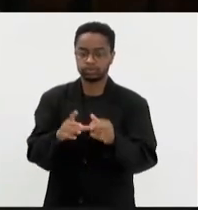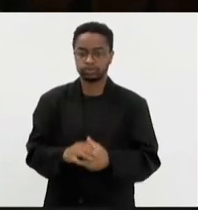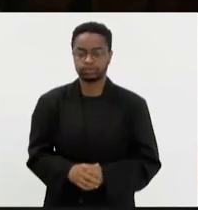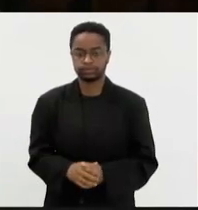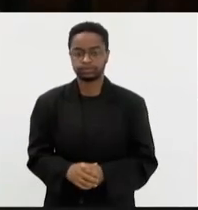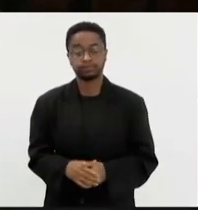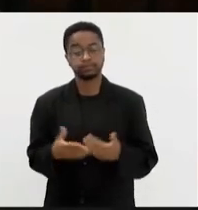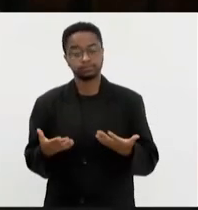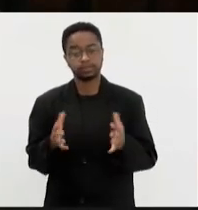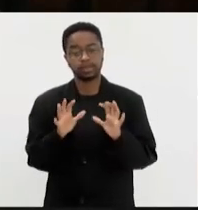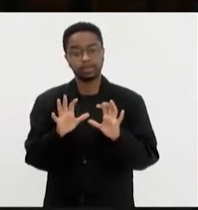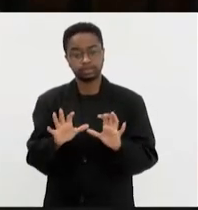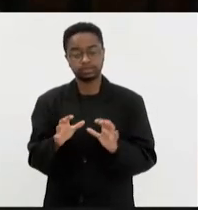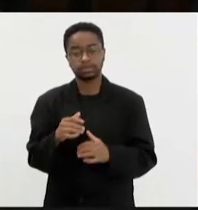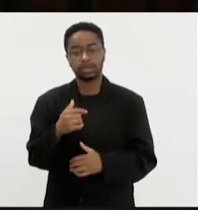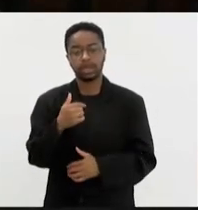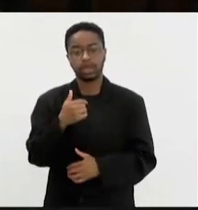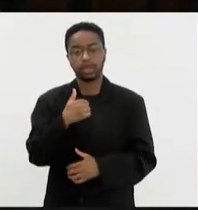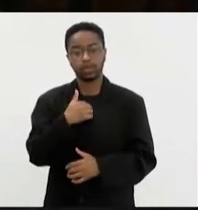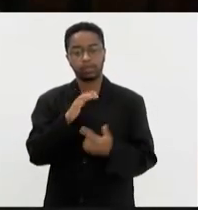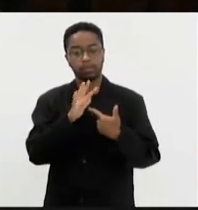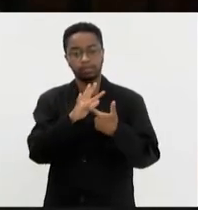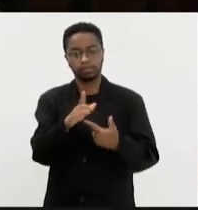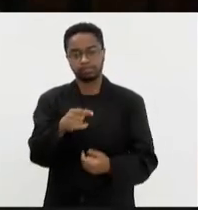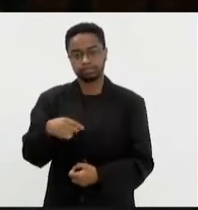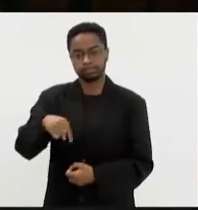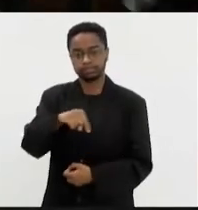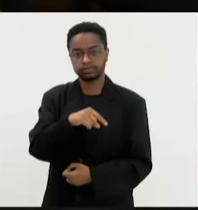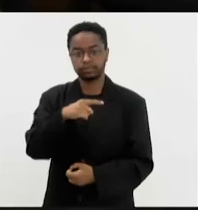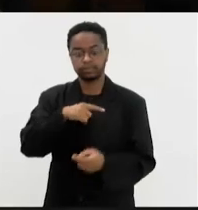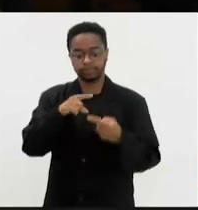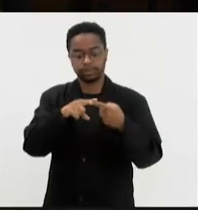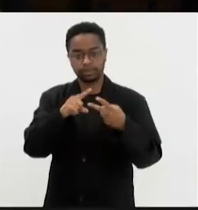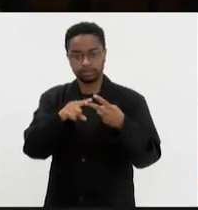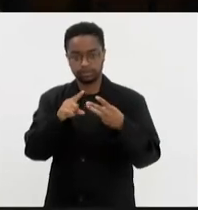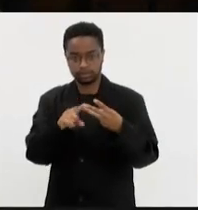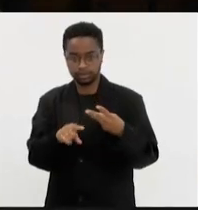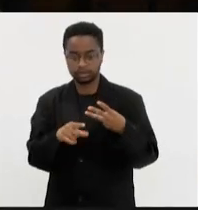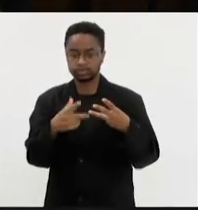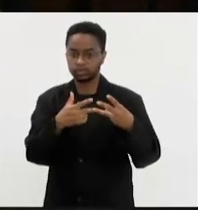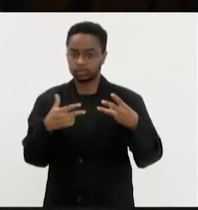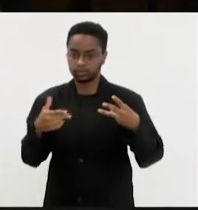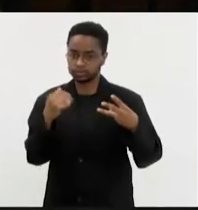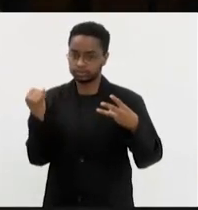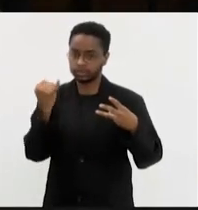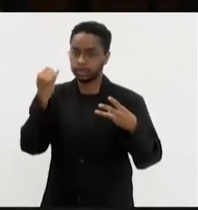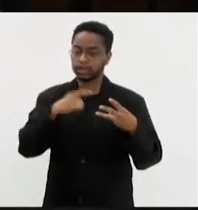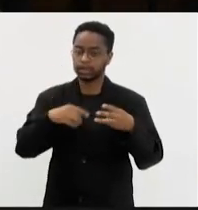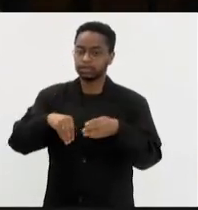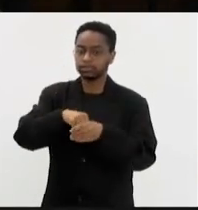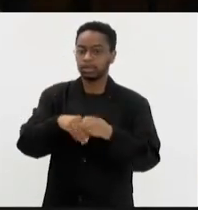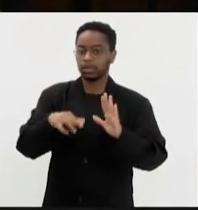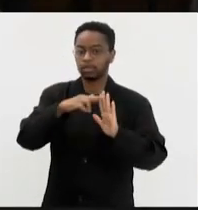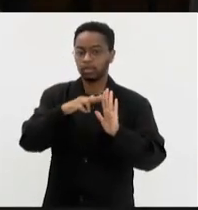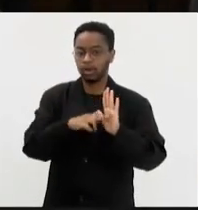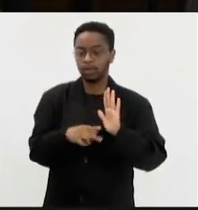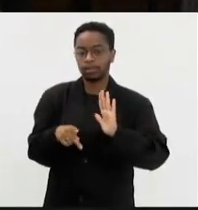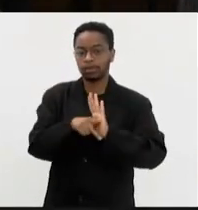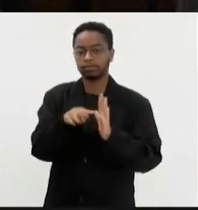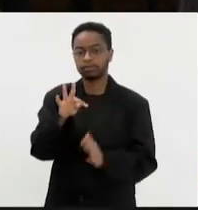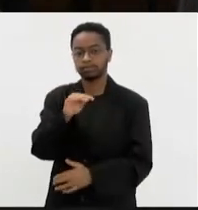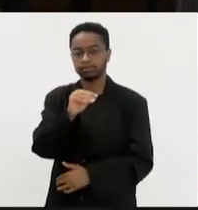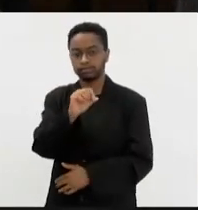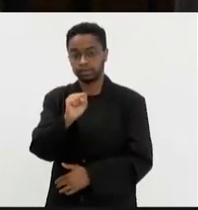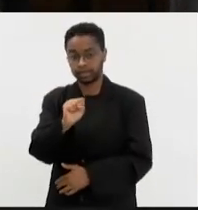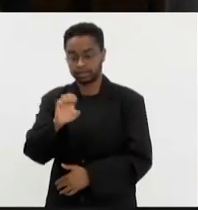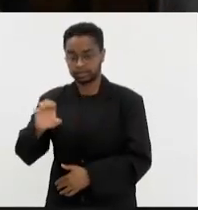eh eu faço chamar a atenção dos Senhores há três vetores né que estão nessas normas recém editadas pelo TSE